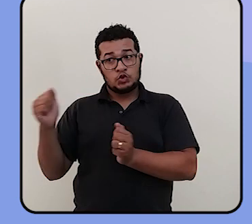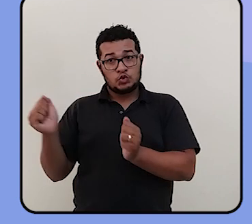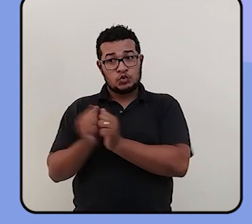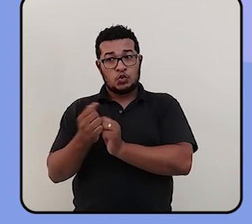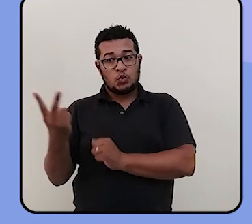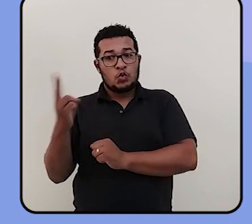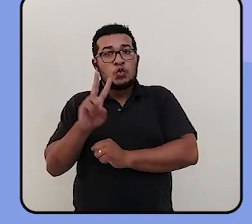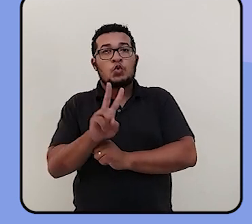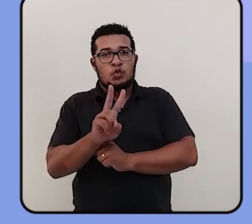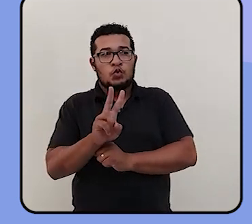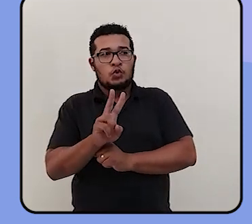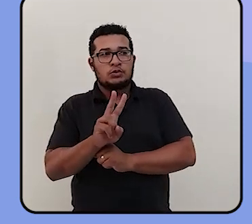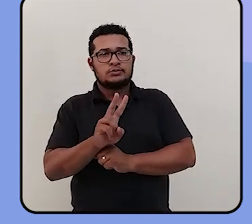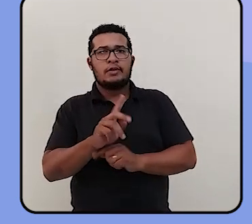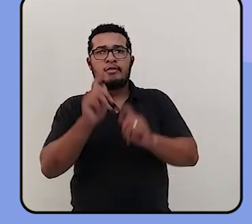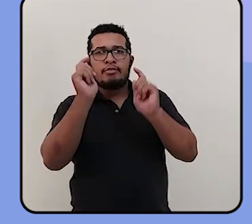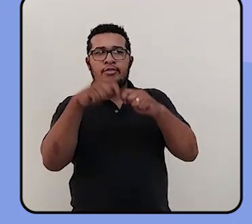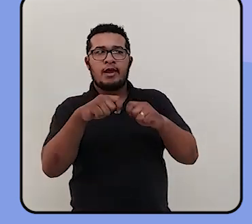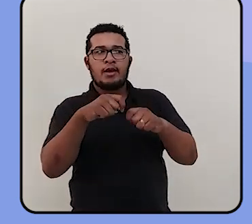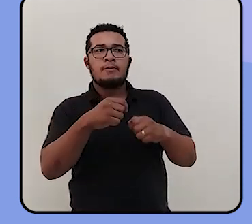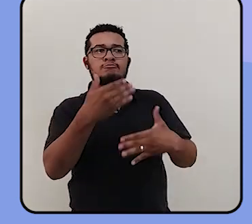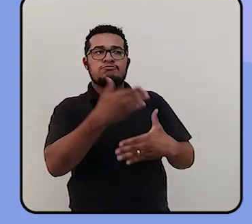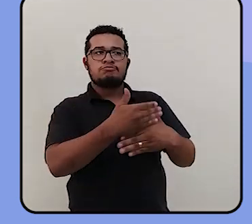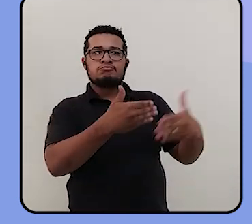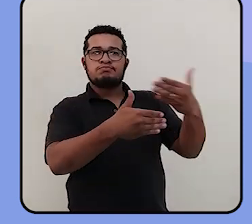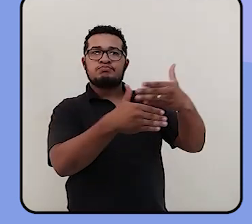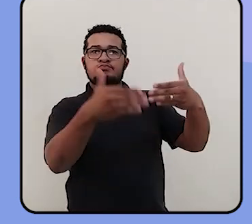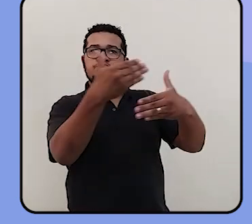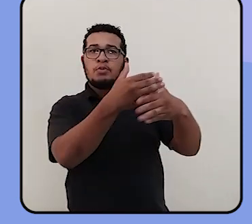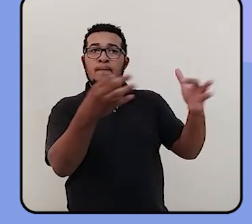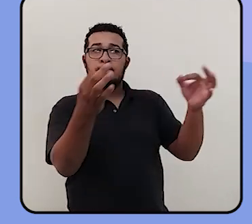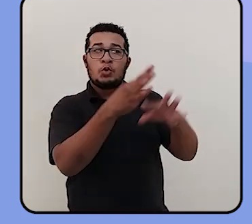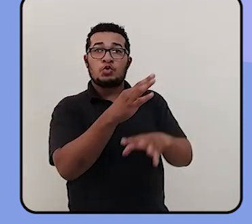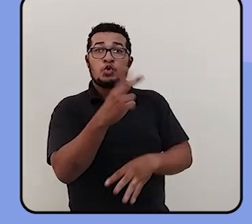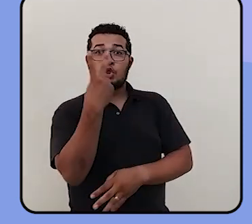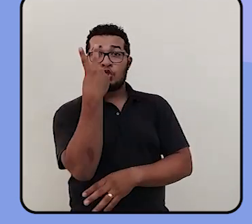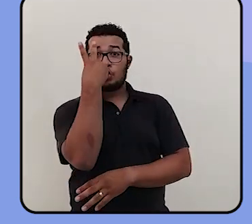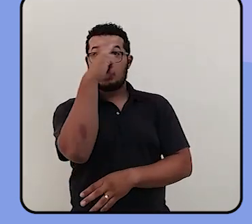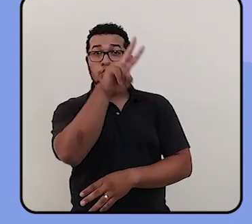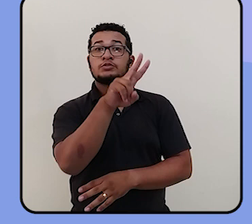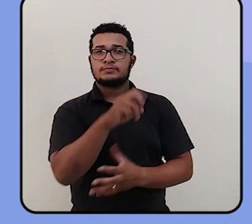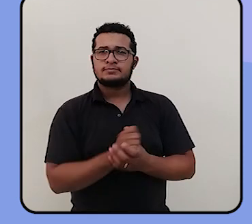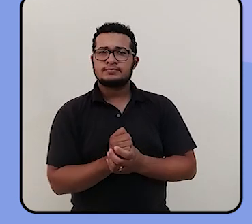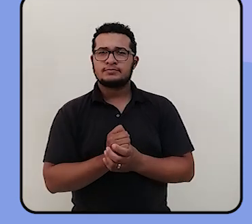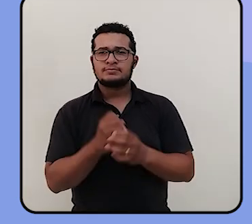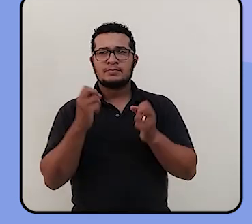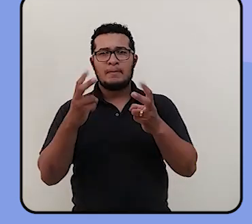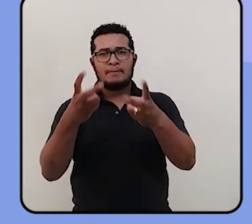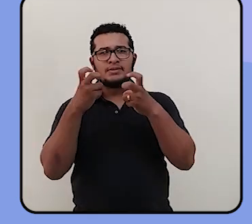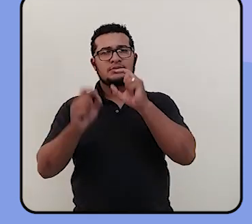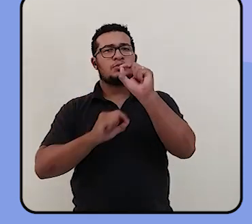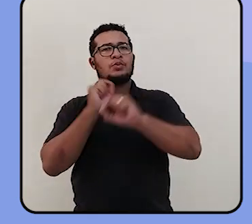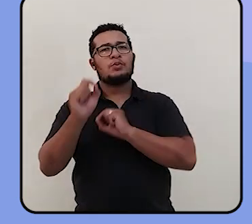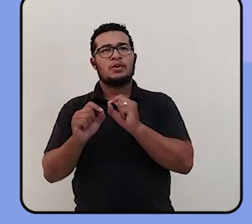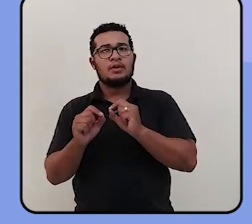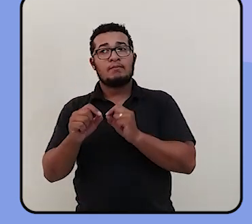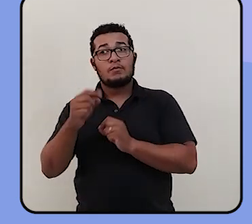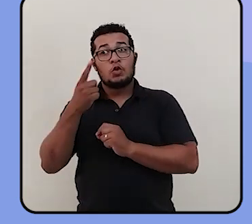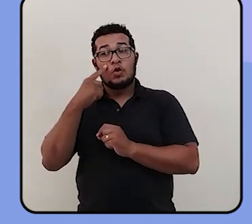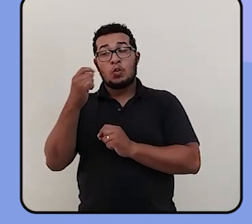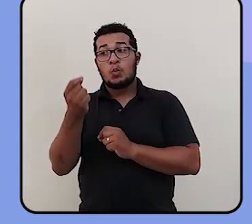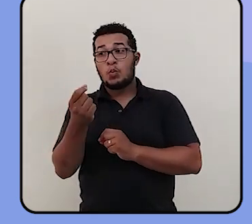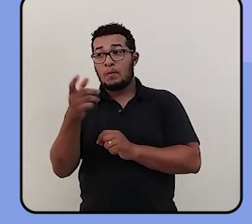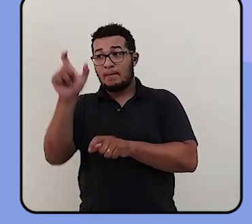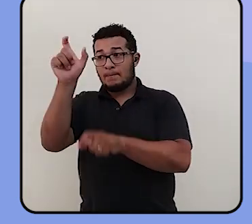com 2 pedreiros, ele conseguiria entregar o mesmo muro em 2 dias. Você percebeu que, neste caso,